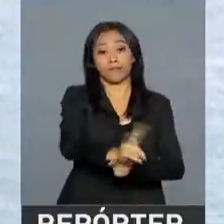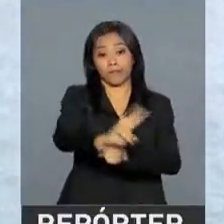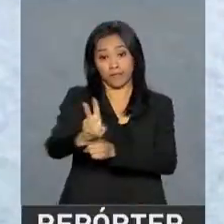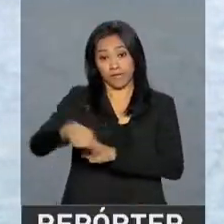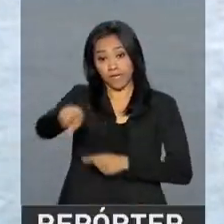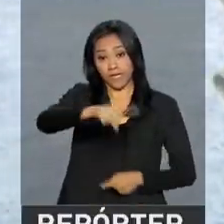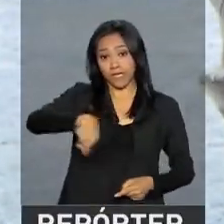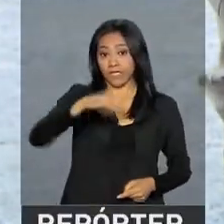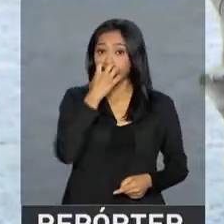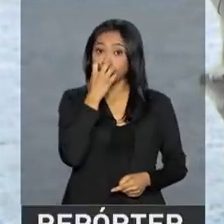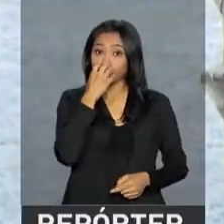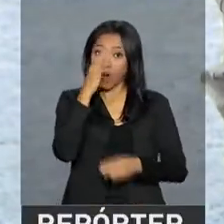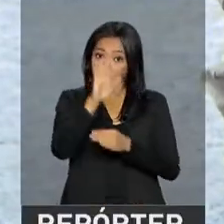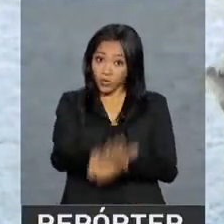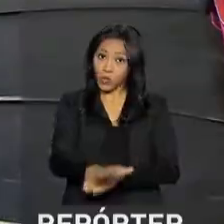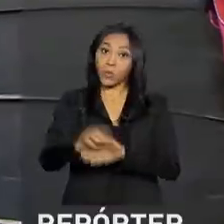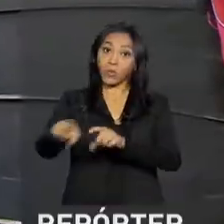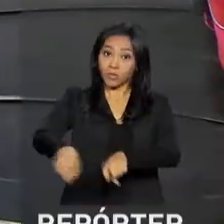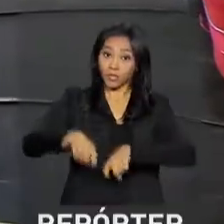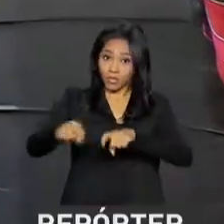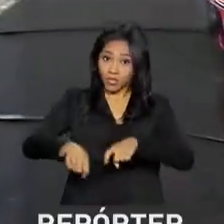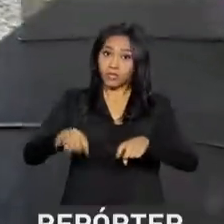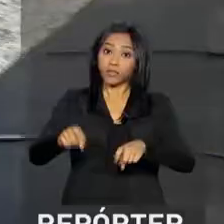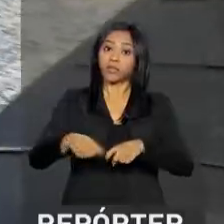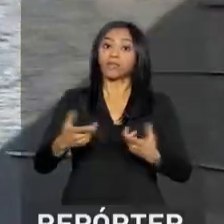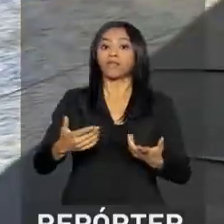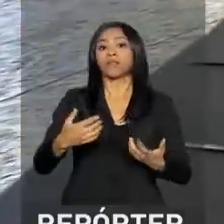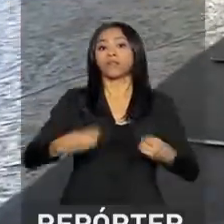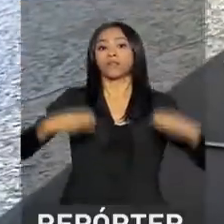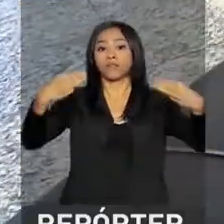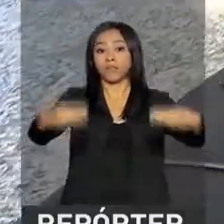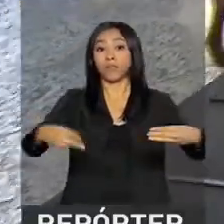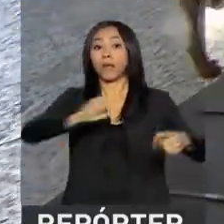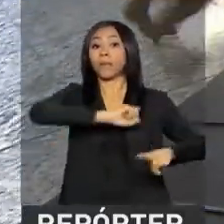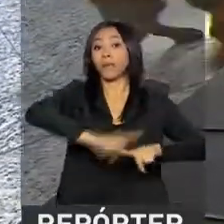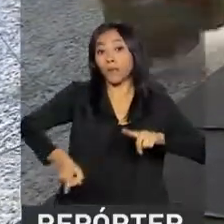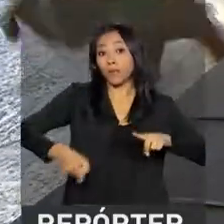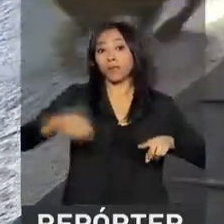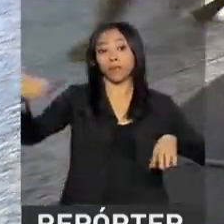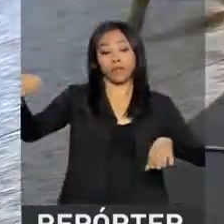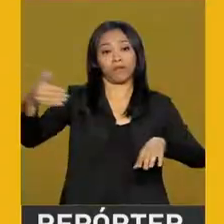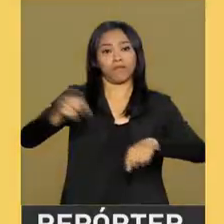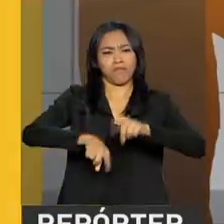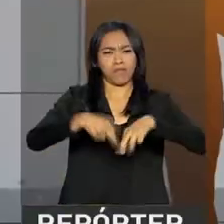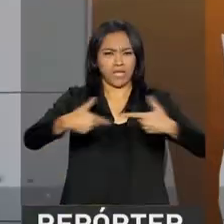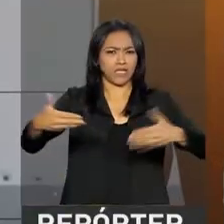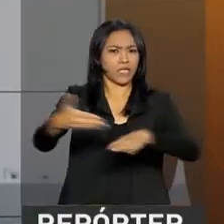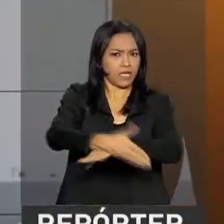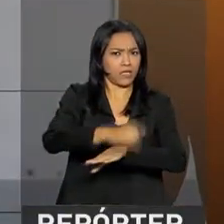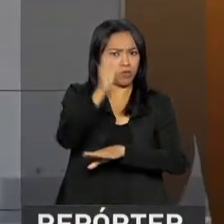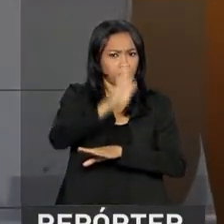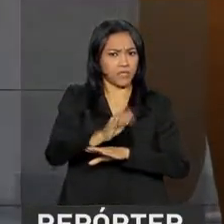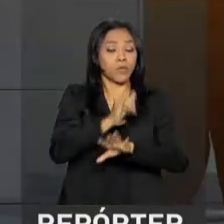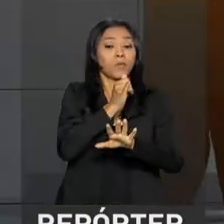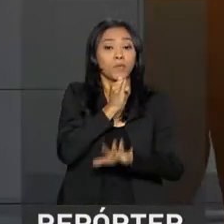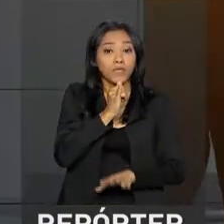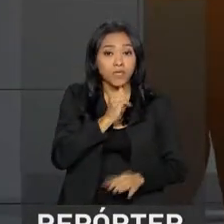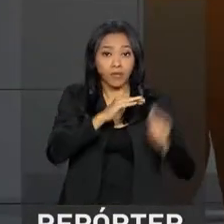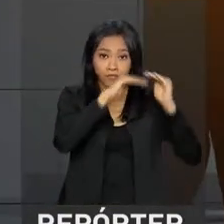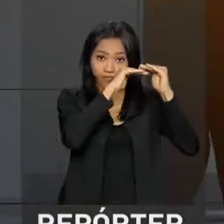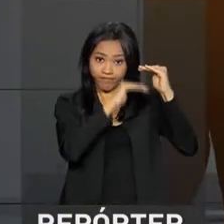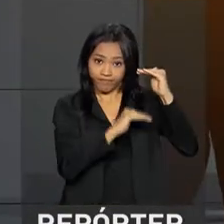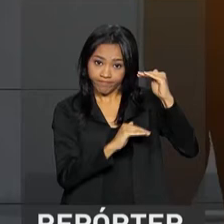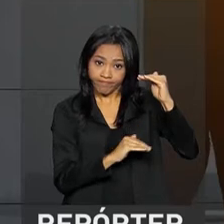cães ajudam o ministério da agricultura a identificar produtos que são proibidos de entrar no país por exemplo não é permitida a entrada